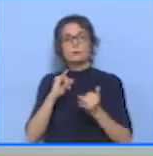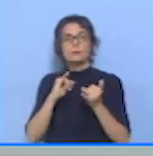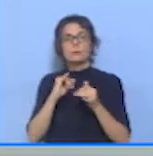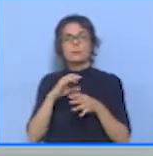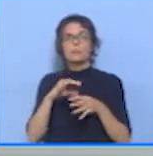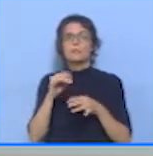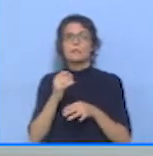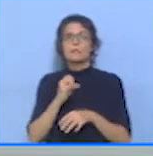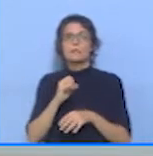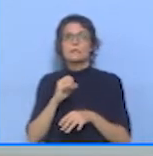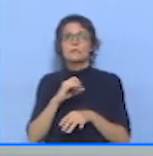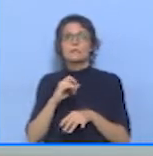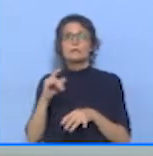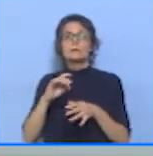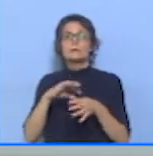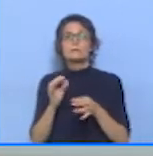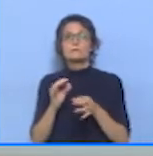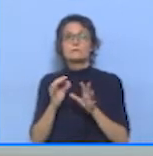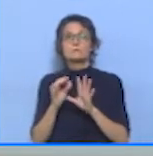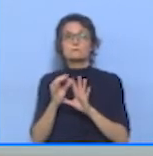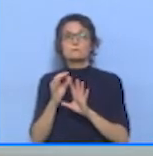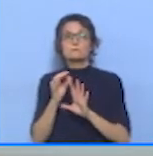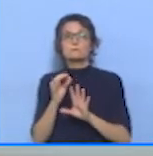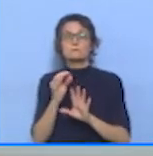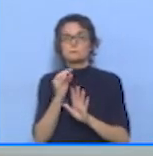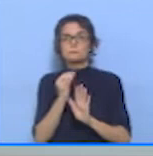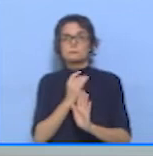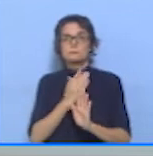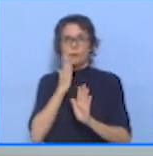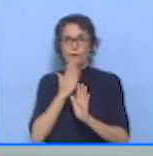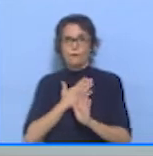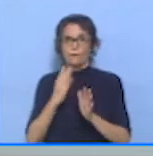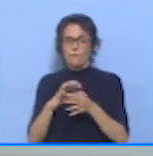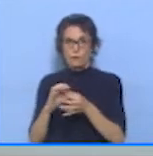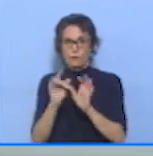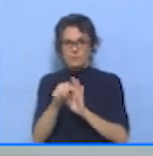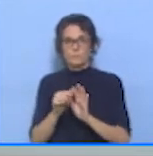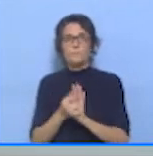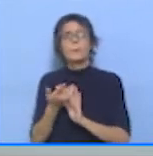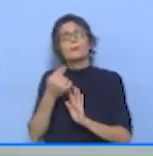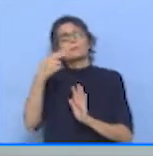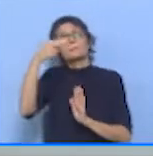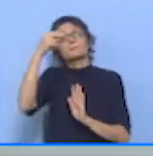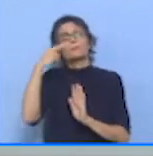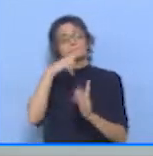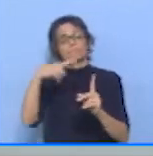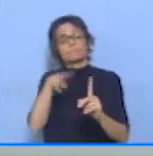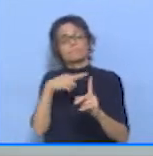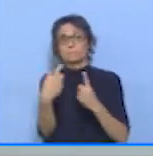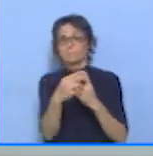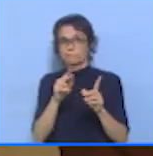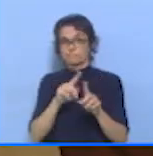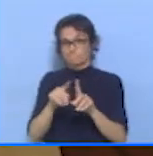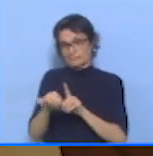boa tarde, obrigado por estarem neste programa, em que, por certo, vão partilhar pontos de vista. Creio que todos estão na mesma onda, não é,